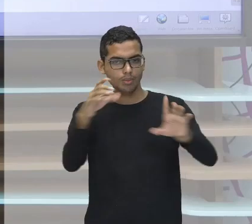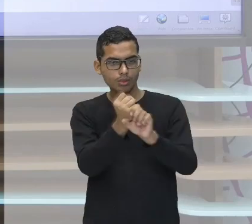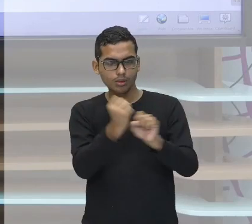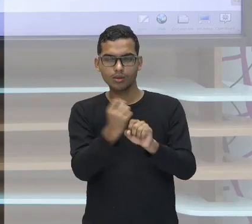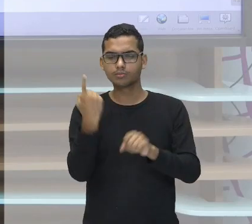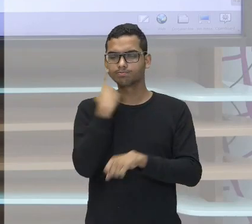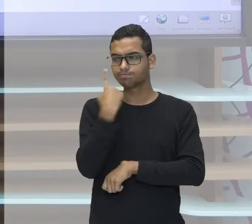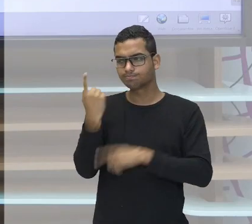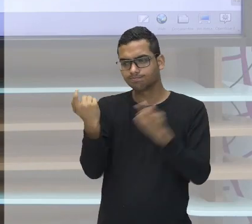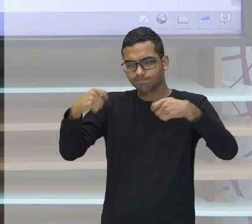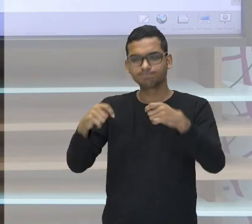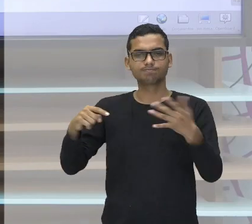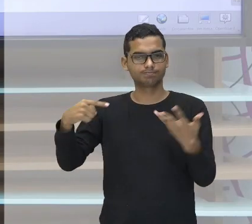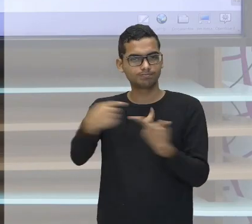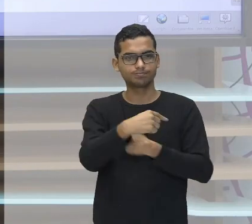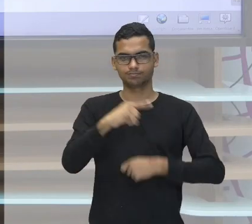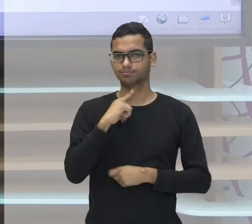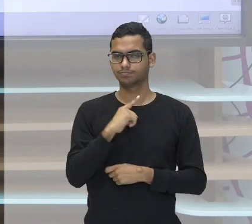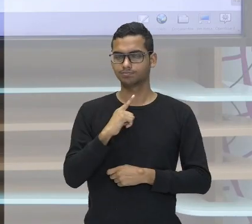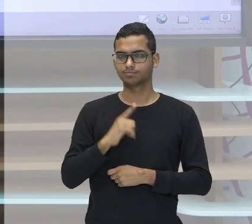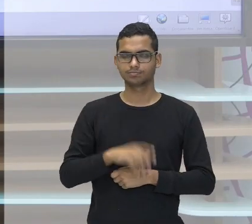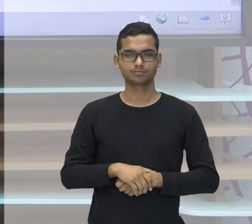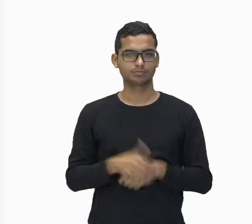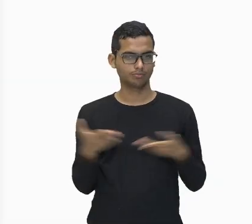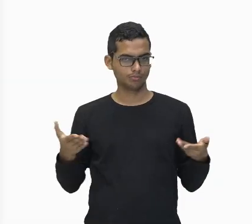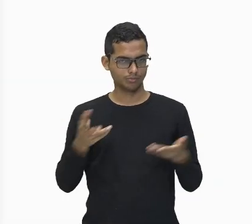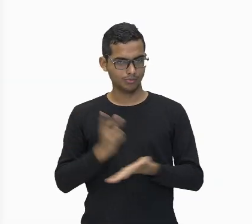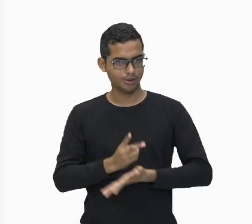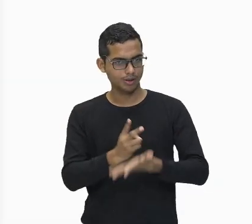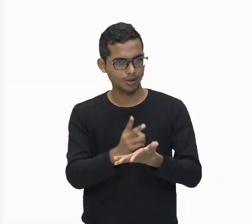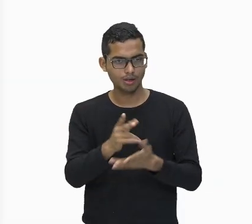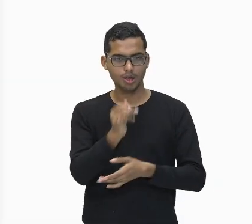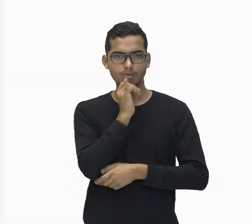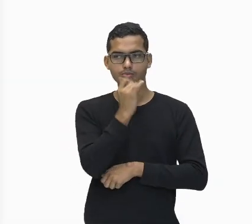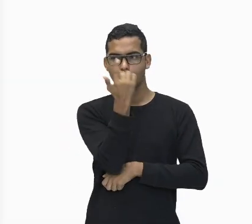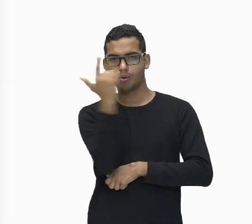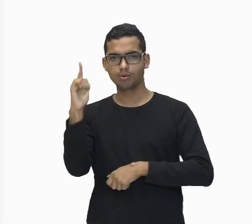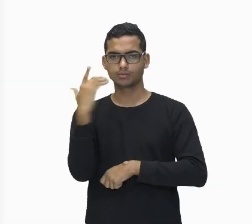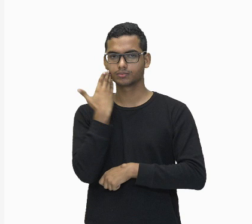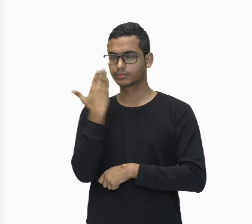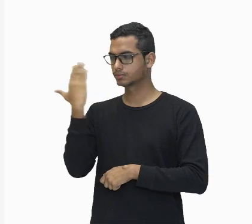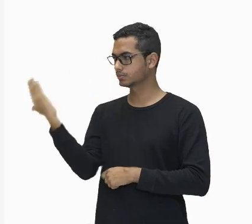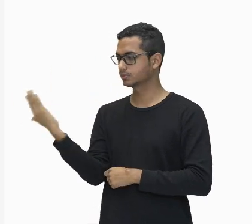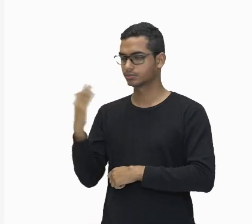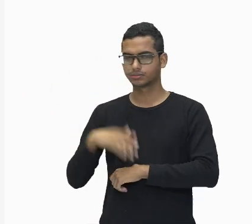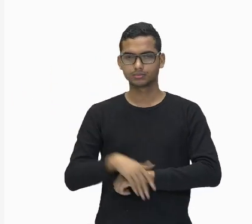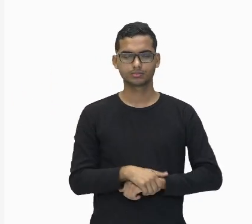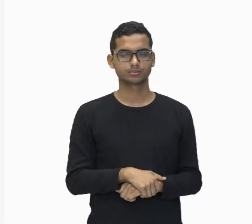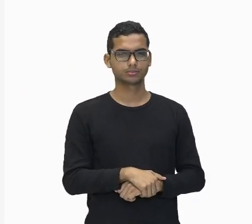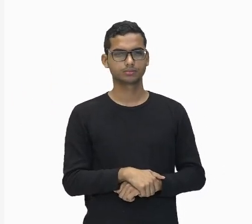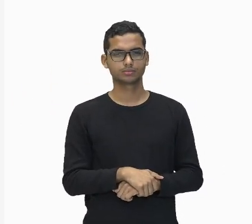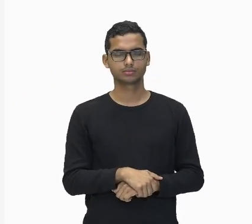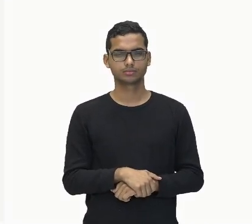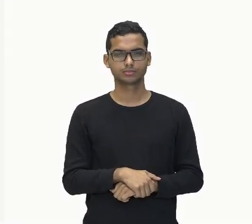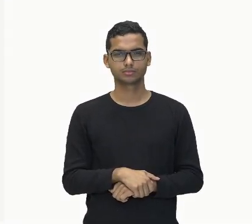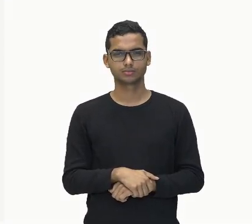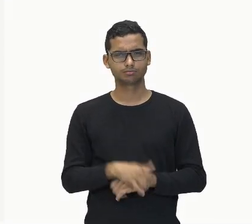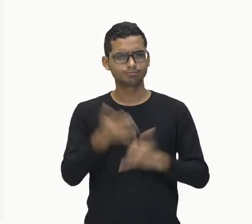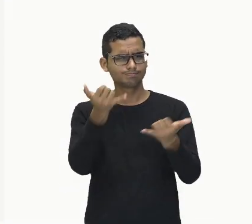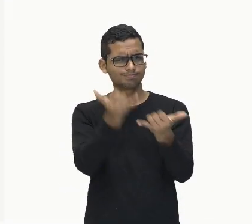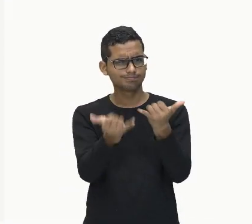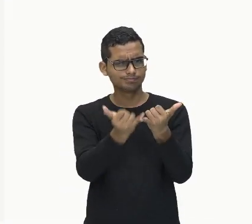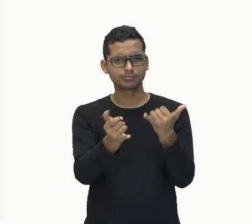as possibilidades que a gente tem. Vamos continuar com os nossos exemplos. Temos um exemplo parecido